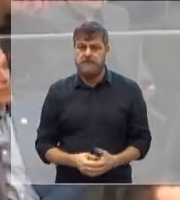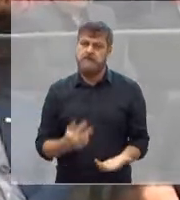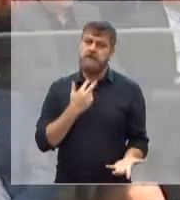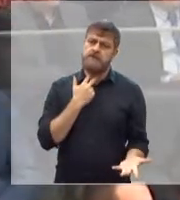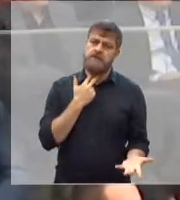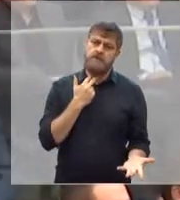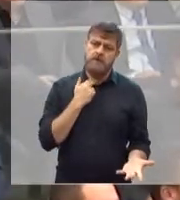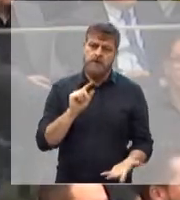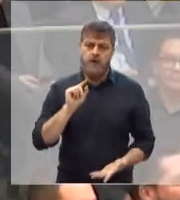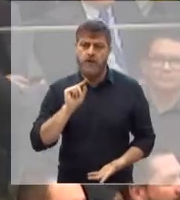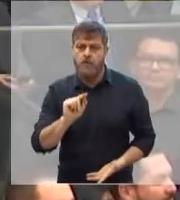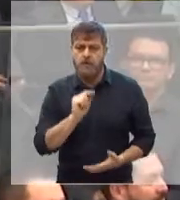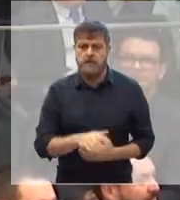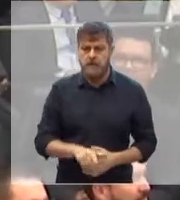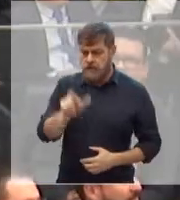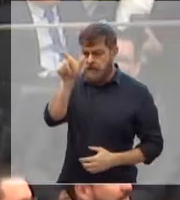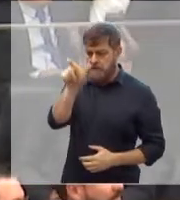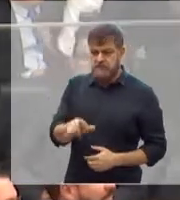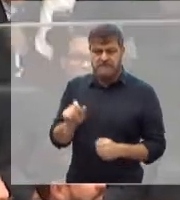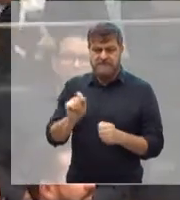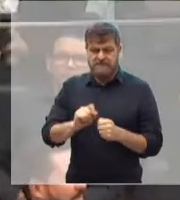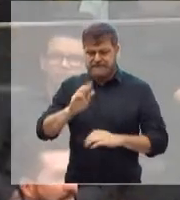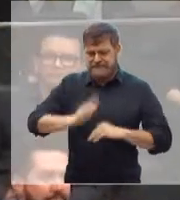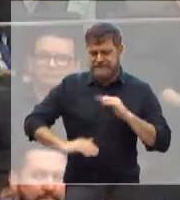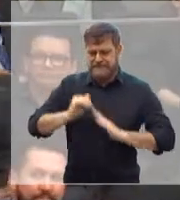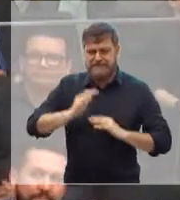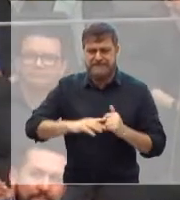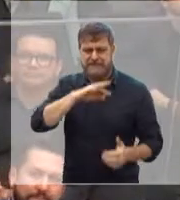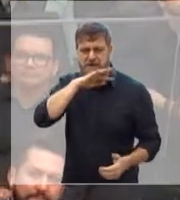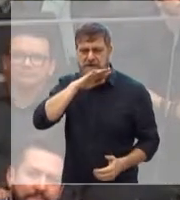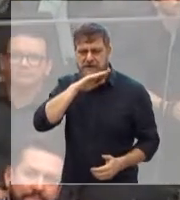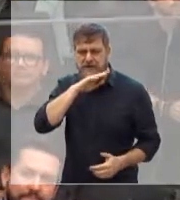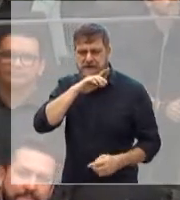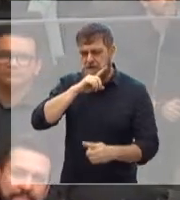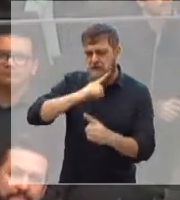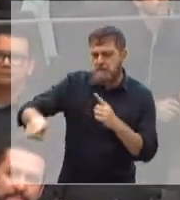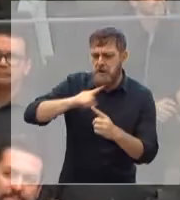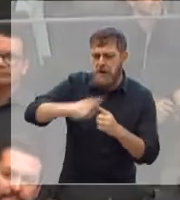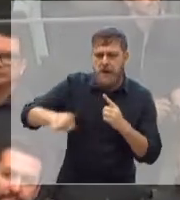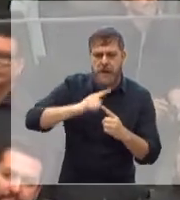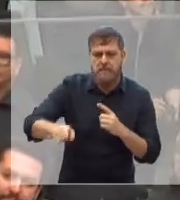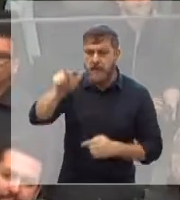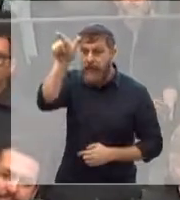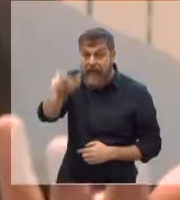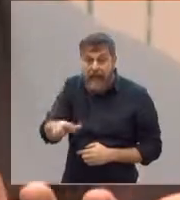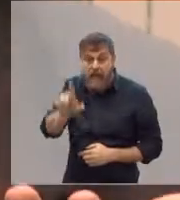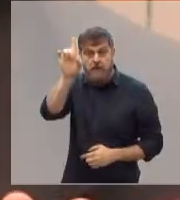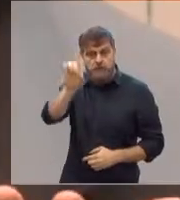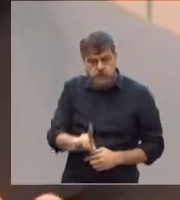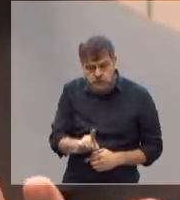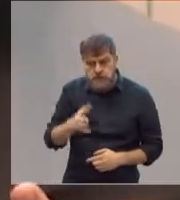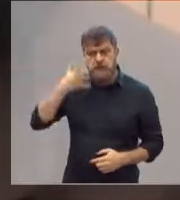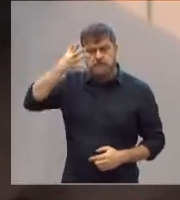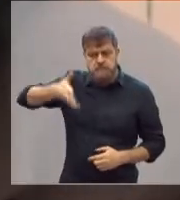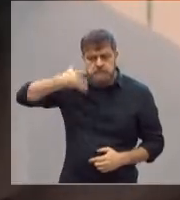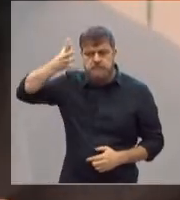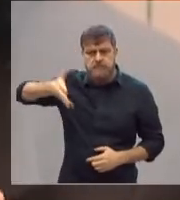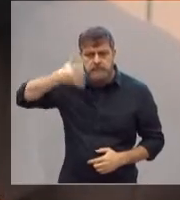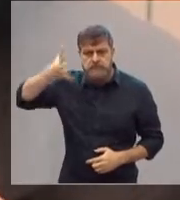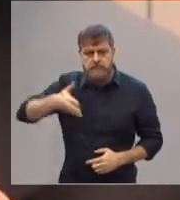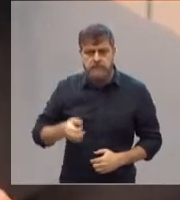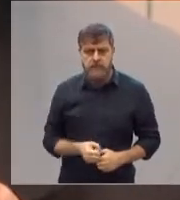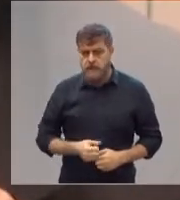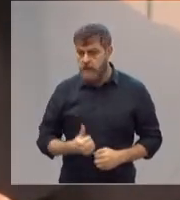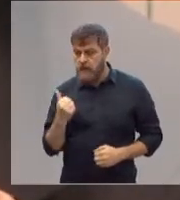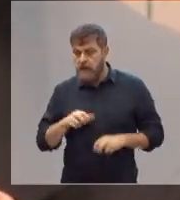isso. Agora, o que não pode é você fazer alguma coisa que vai impedir o outro de ter o direito